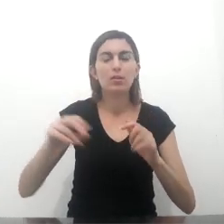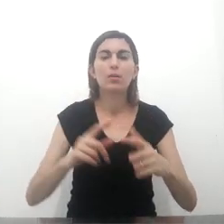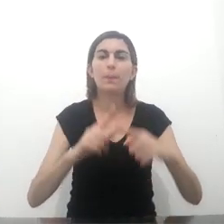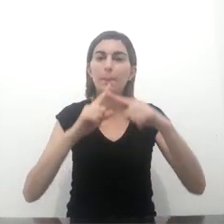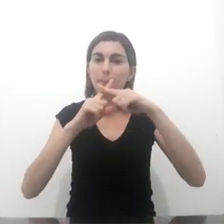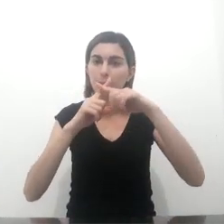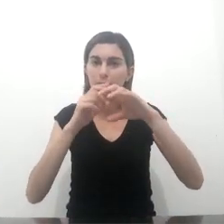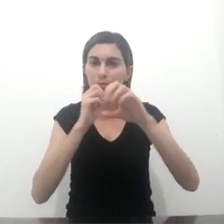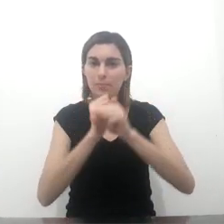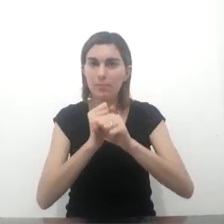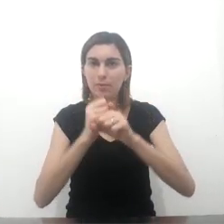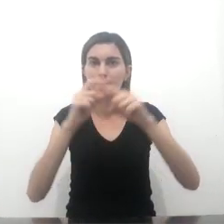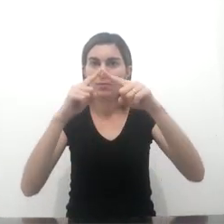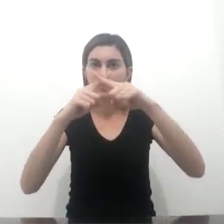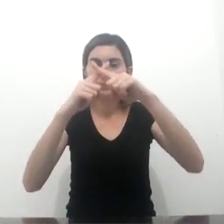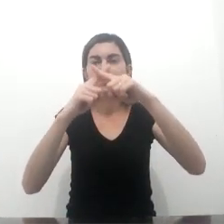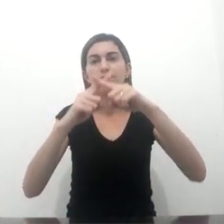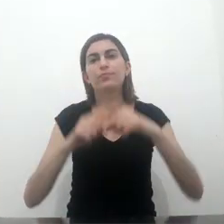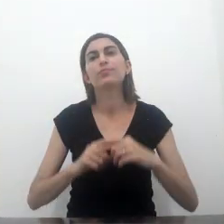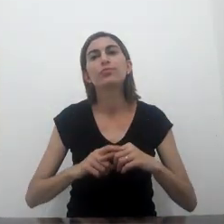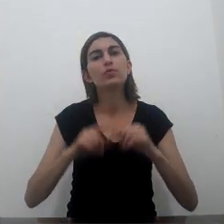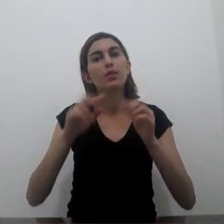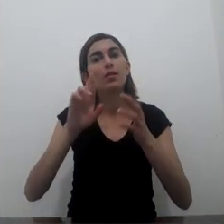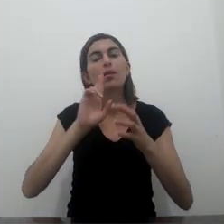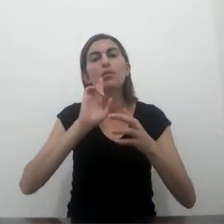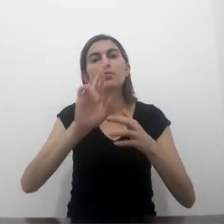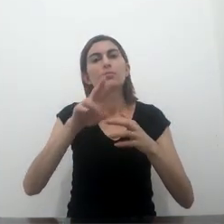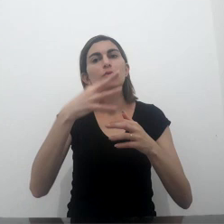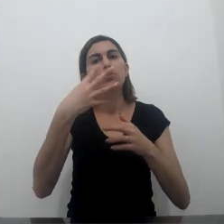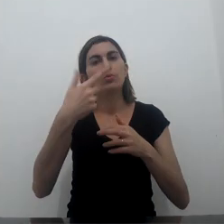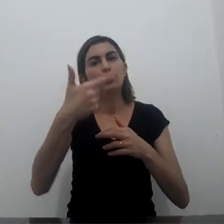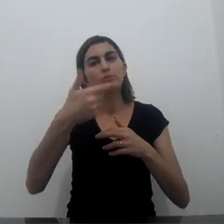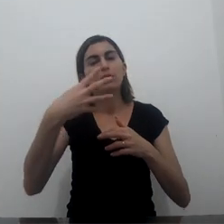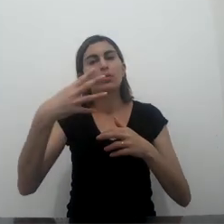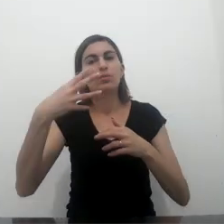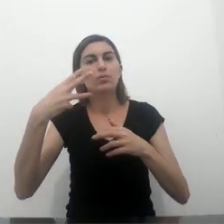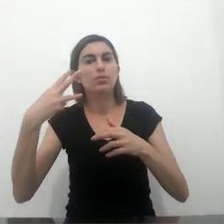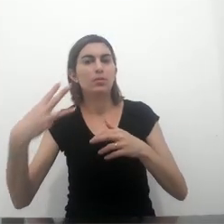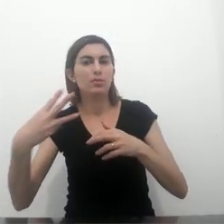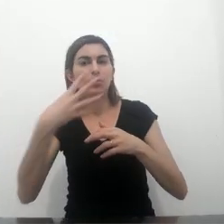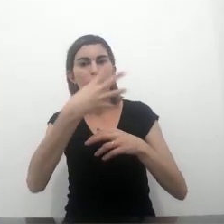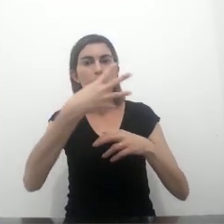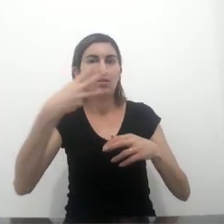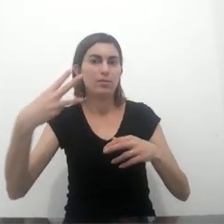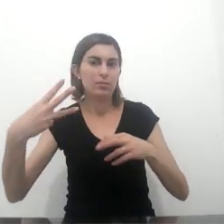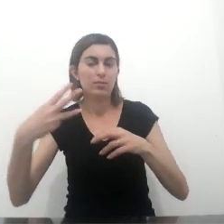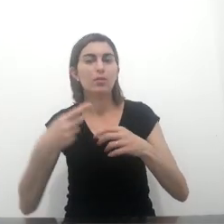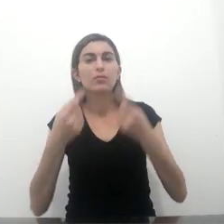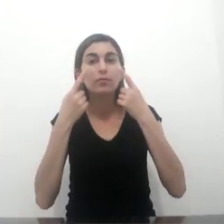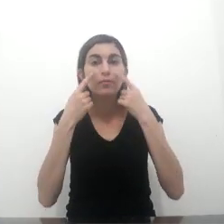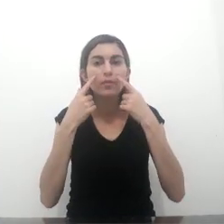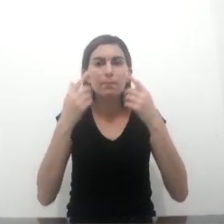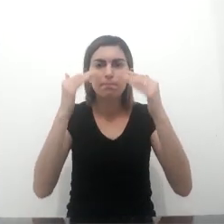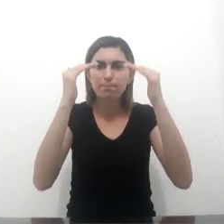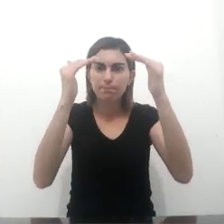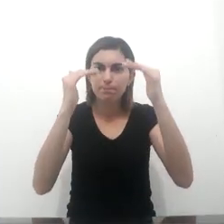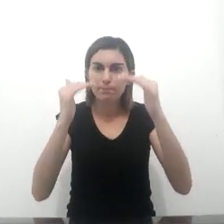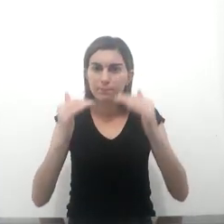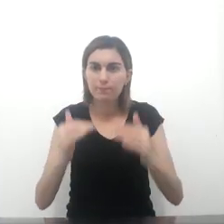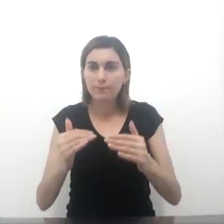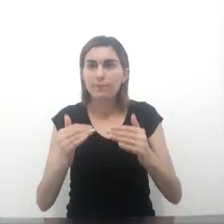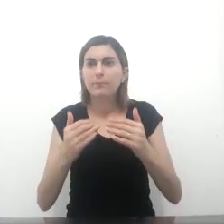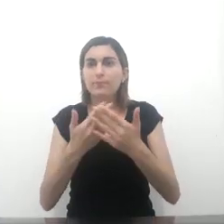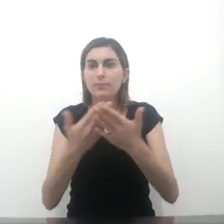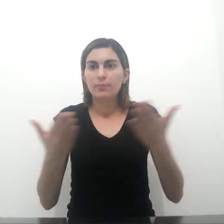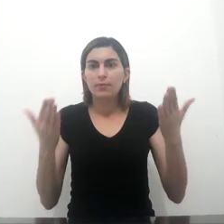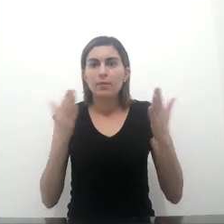900. Multiplica com 24.300 dividido por 100, 243. Veja